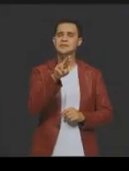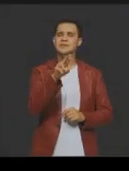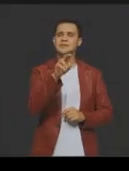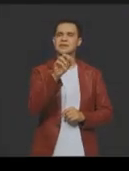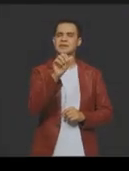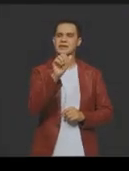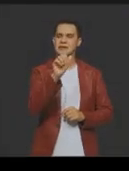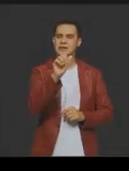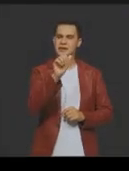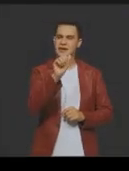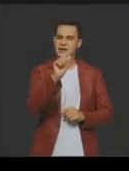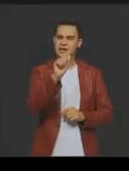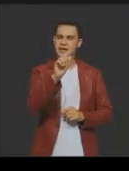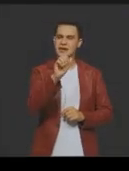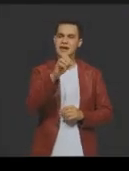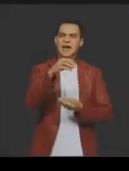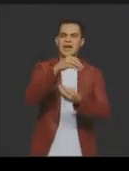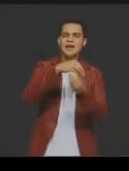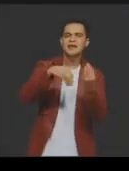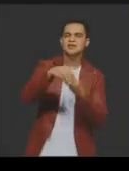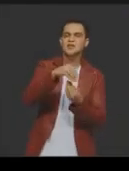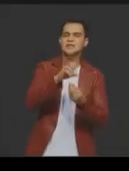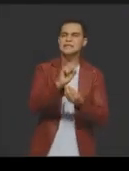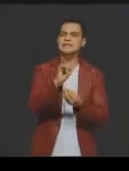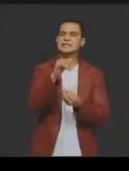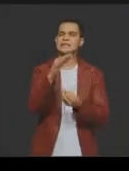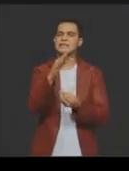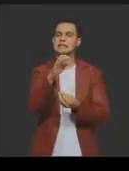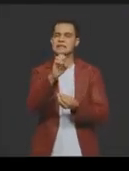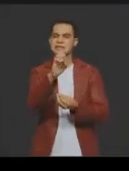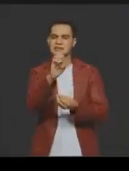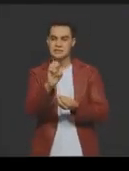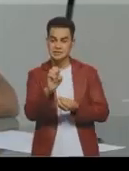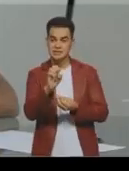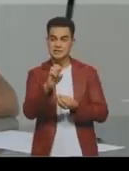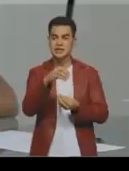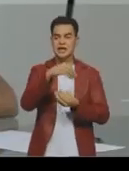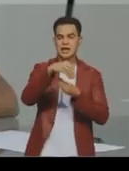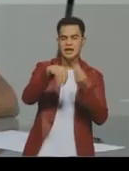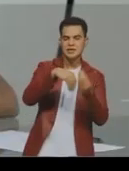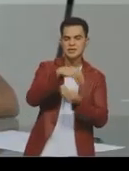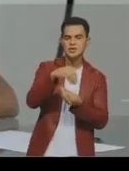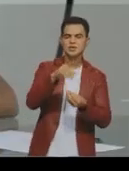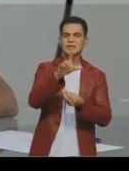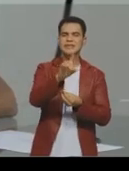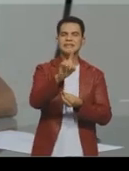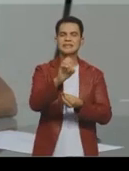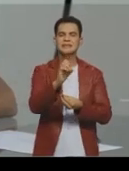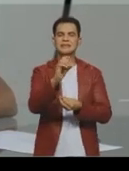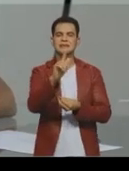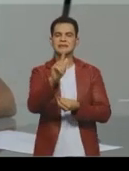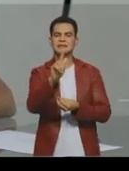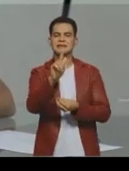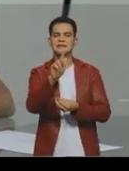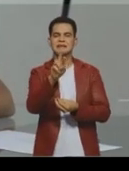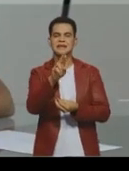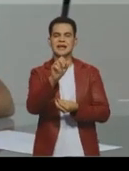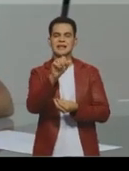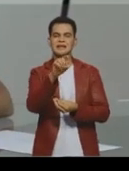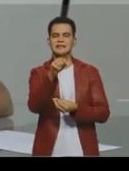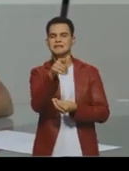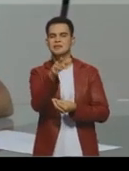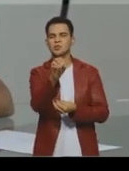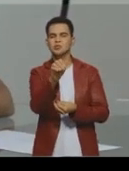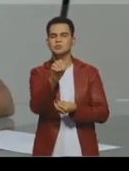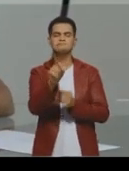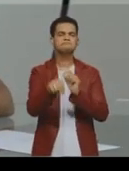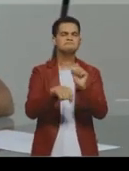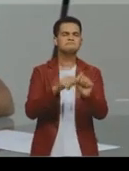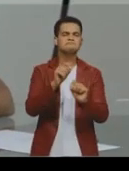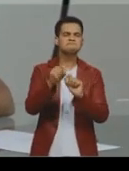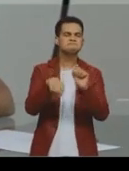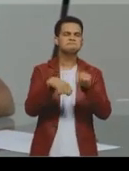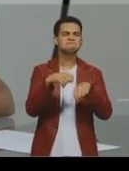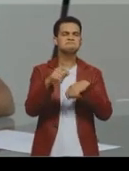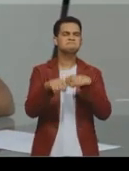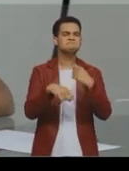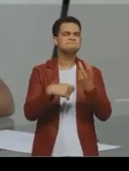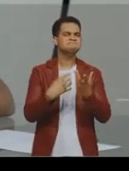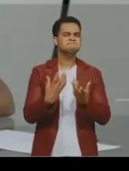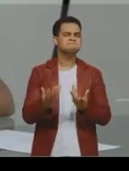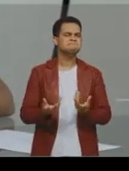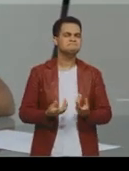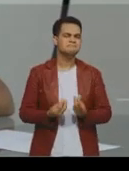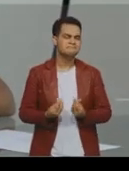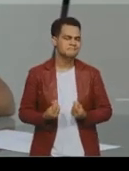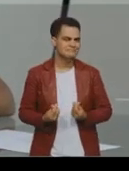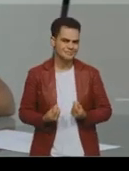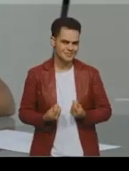e reações de degradação? Boa pergunta, né? Então, essas reações de síntese e reações de degradação, elas vão